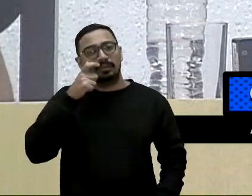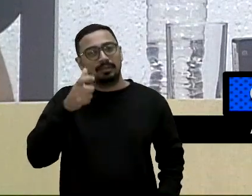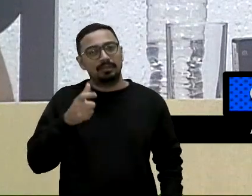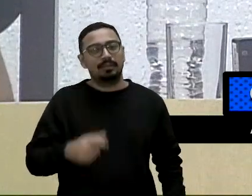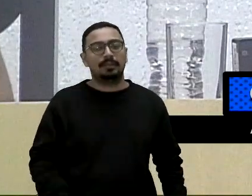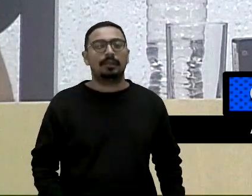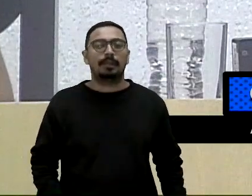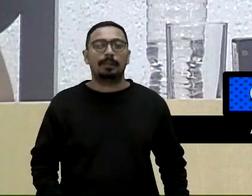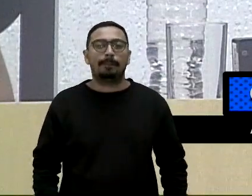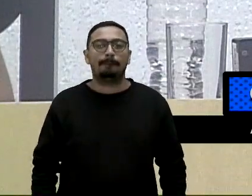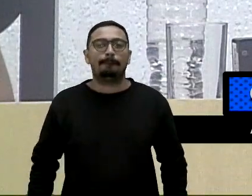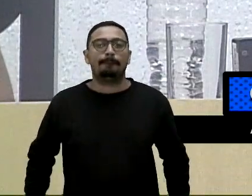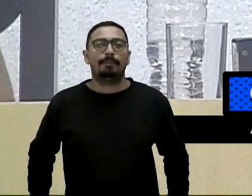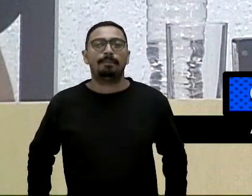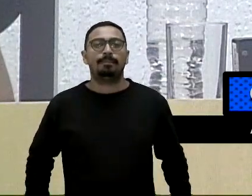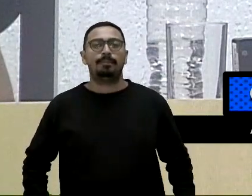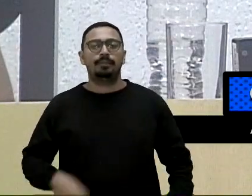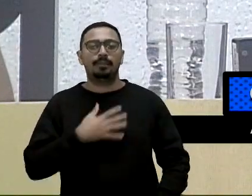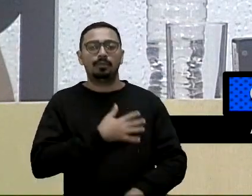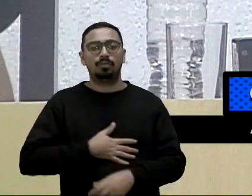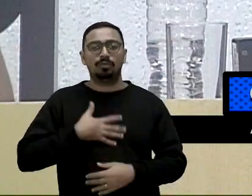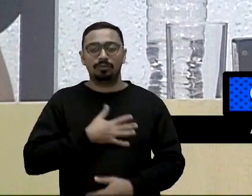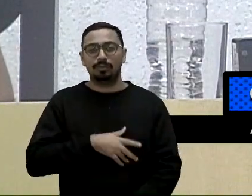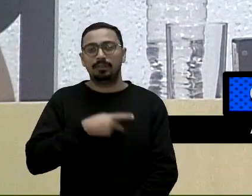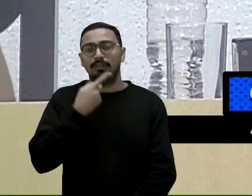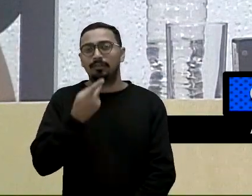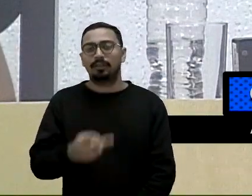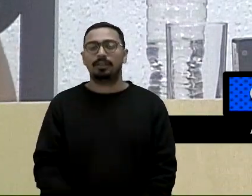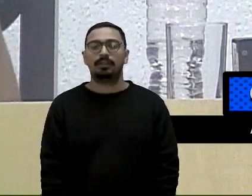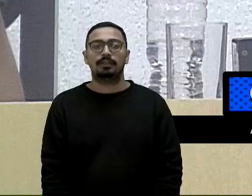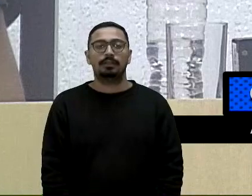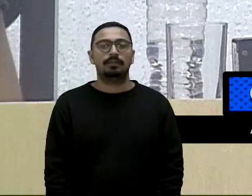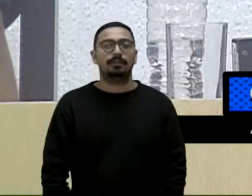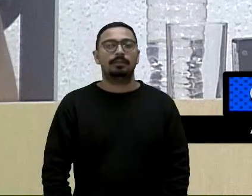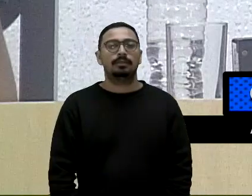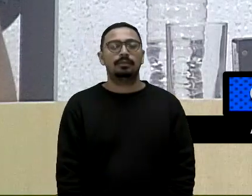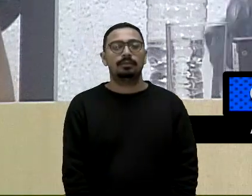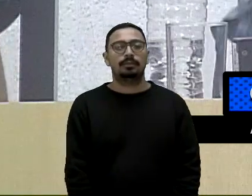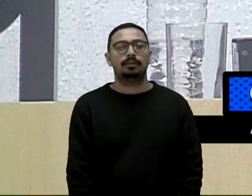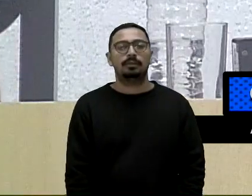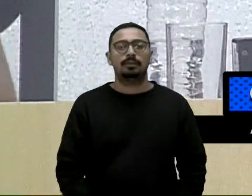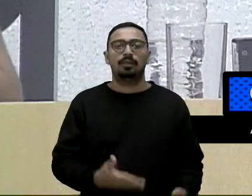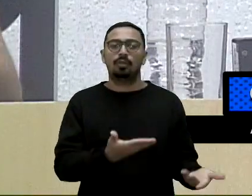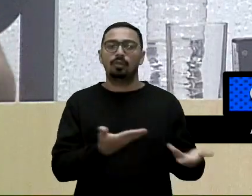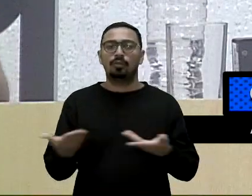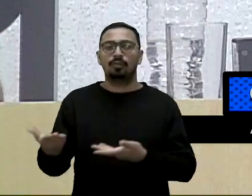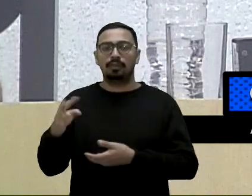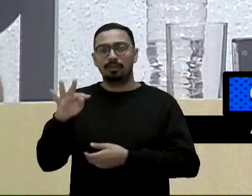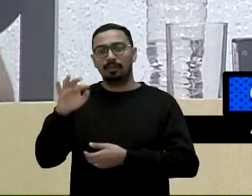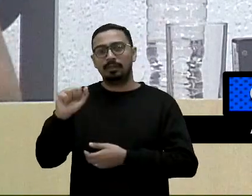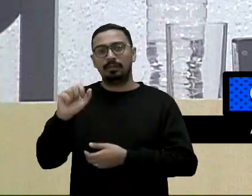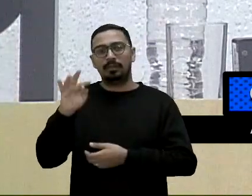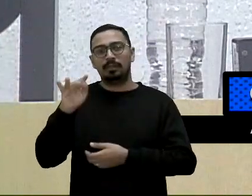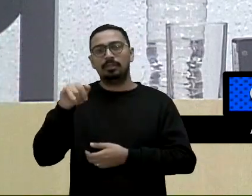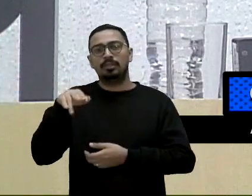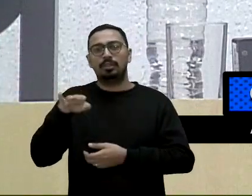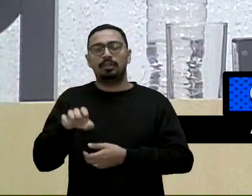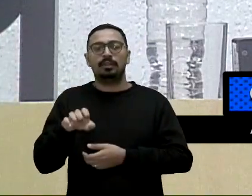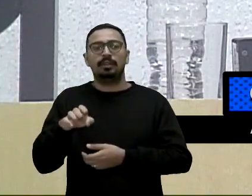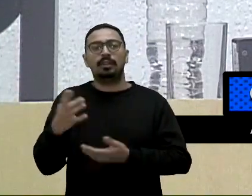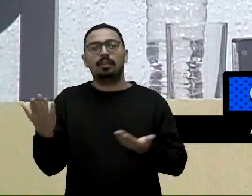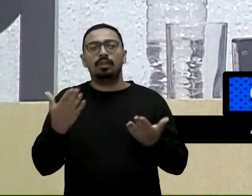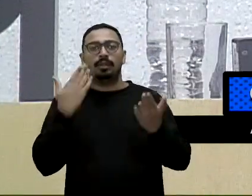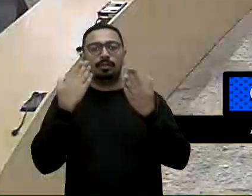satisfeito e gostando da sua fala. Eu queria convidar agora a psicóloga Tatiane para fazer o uso da tribuna, por